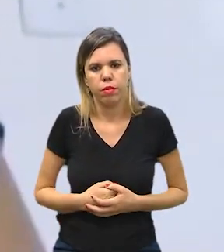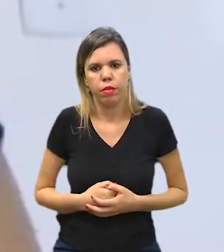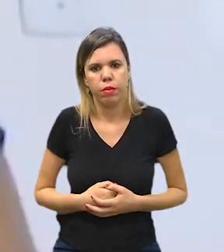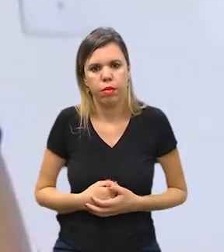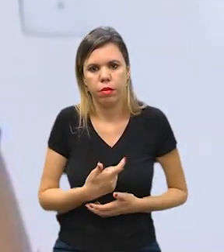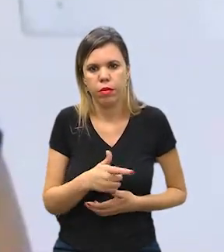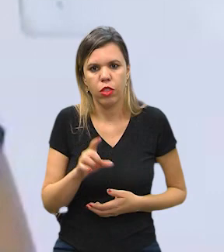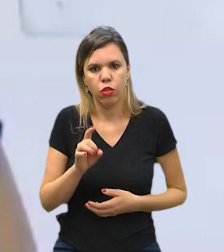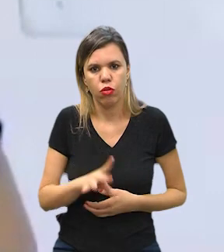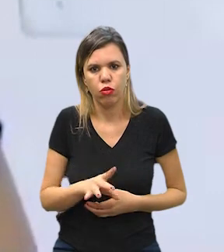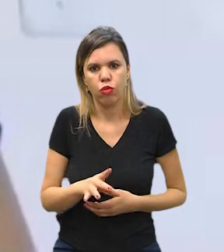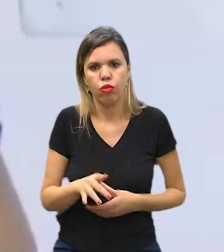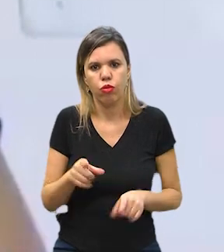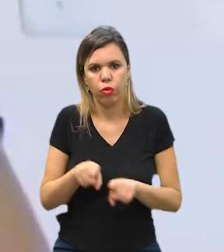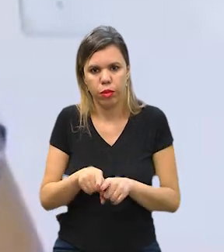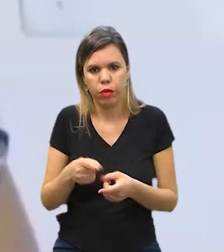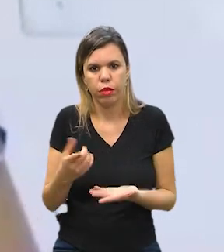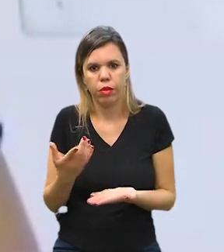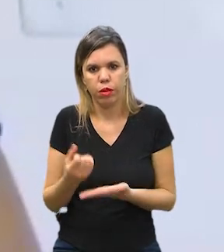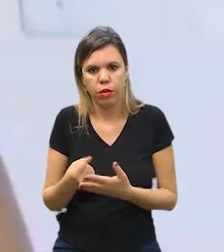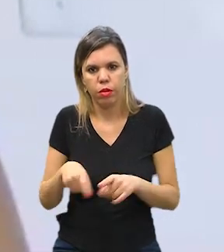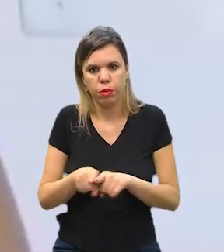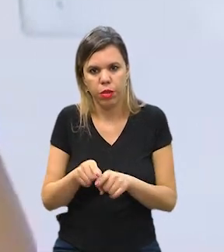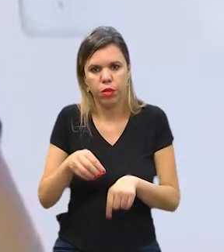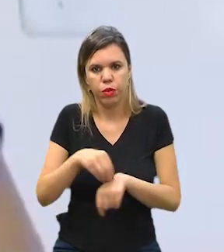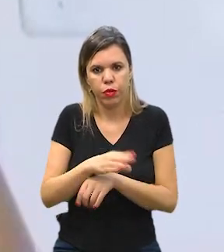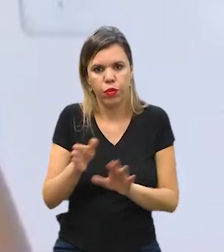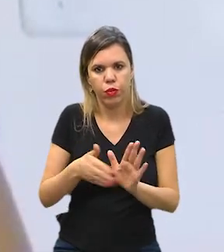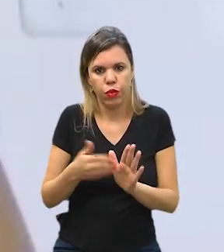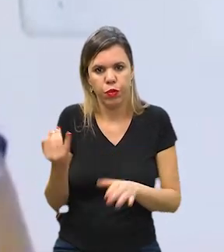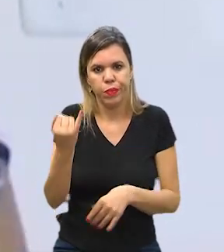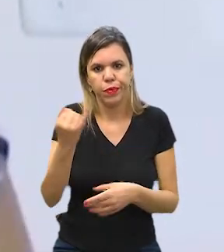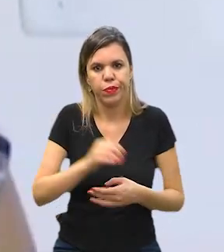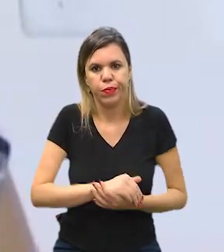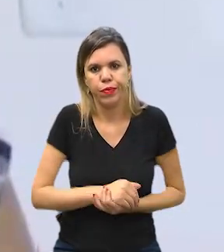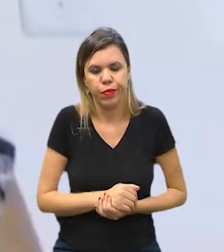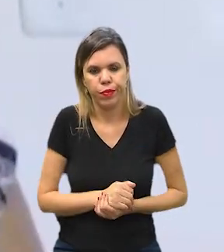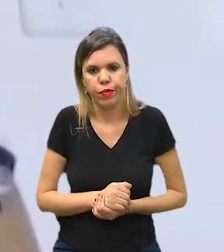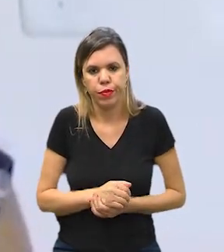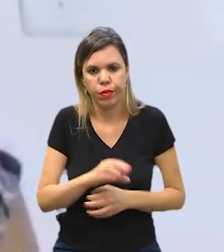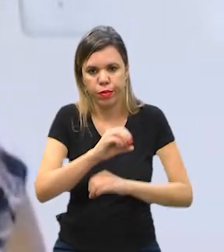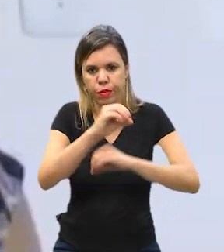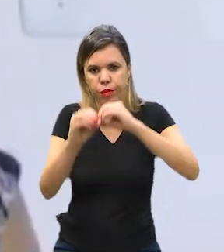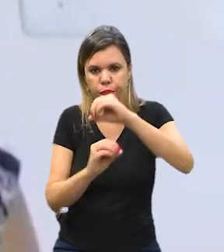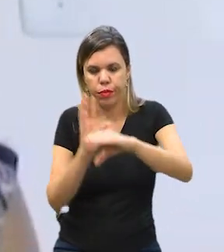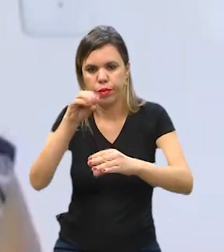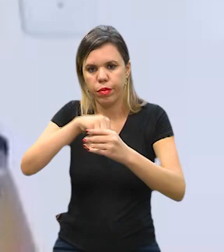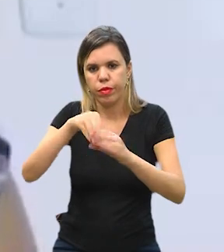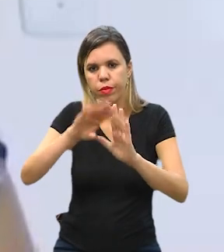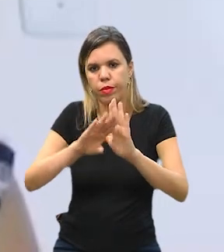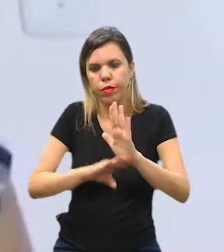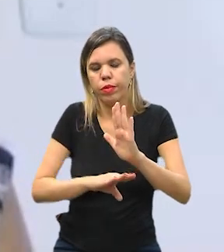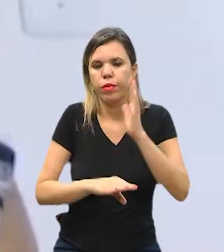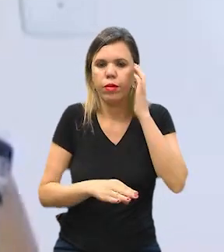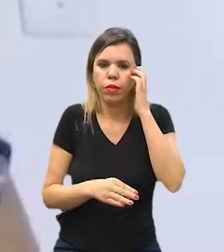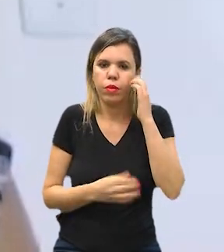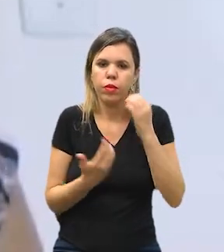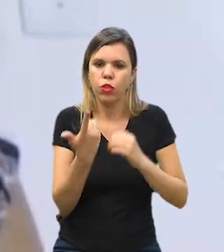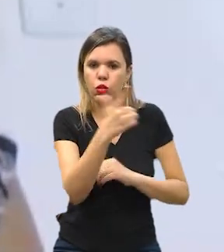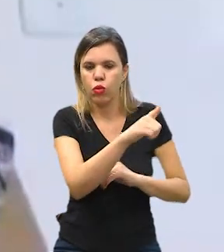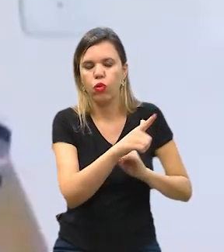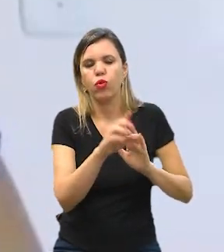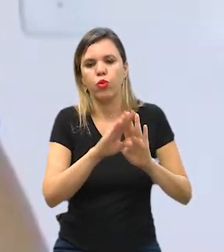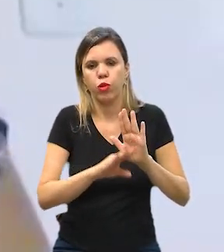de potência, né, não só daquele que recebe, mas daquele que pode ofertar, é super importante. E para a FEAC, dentro do